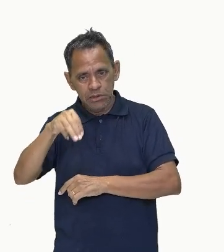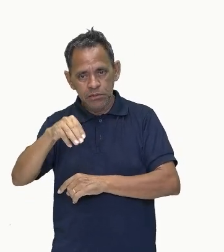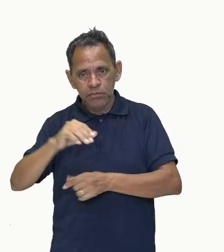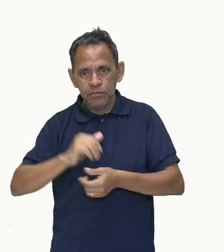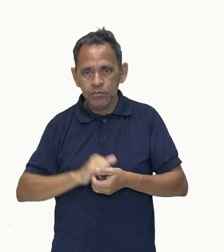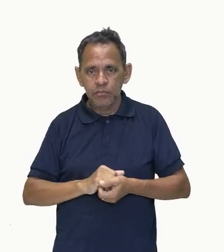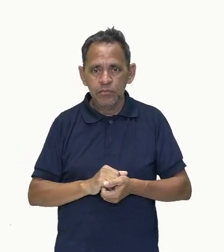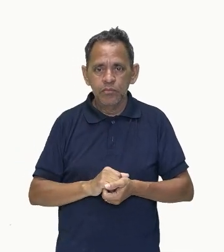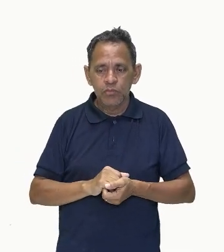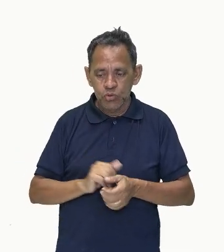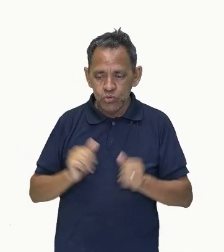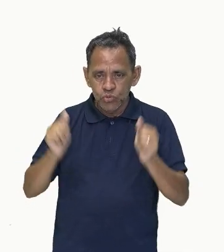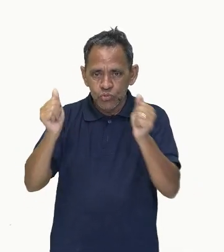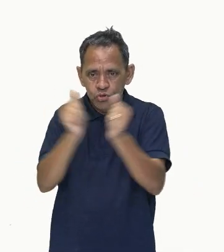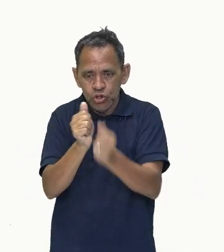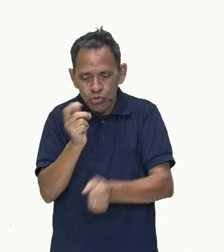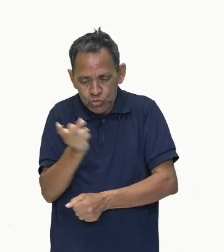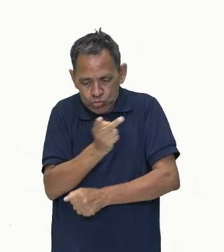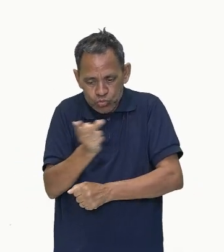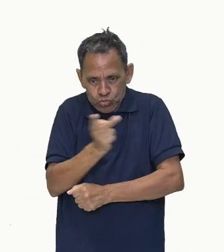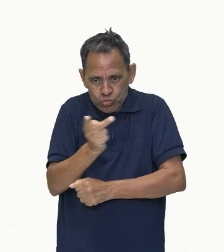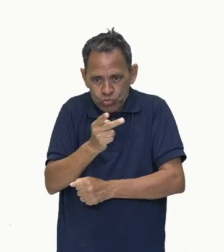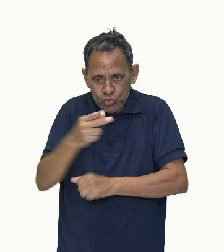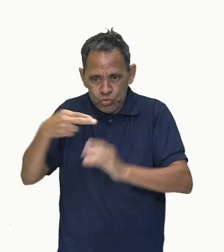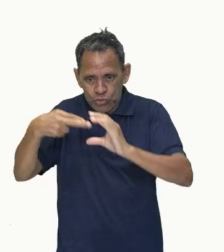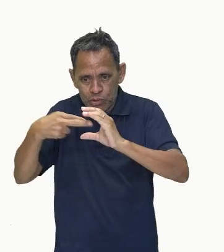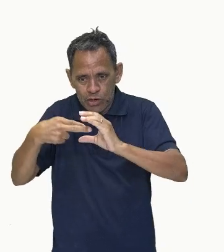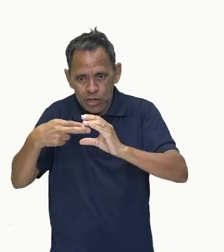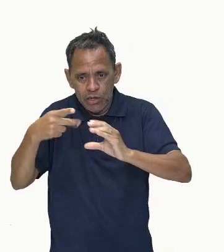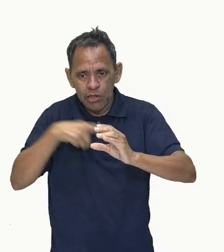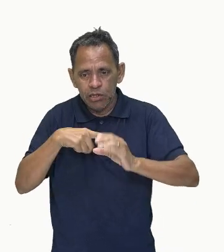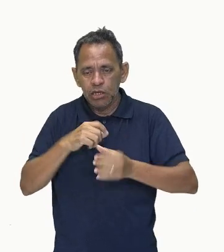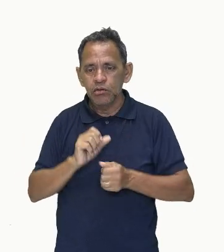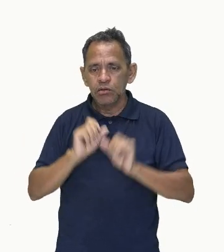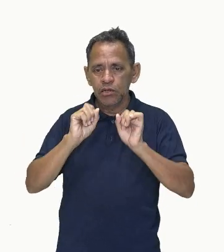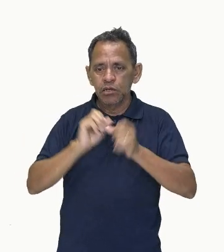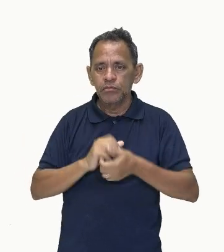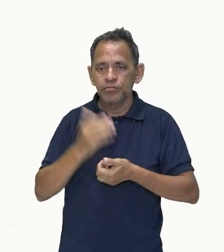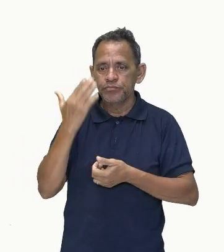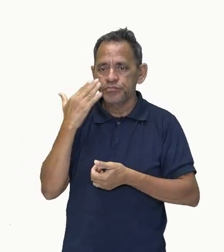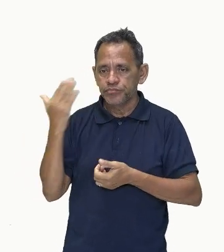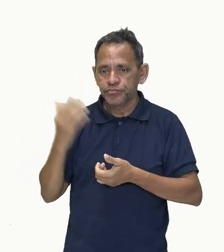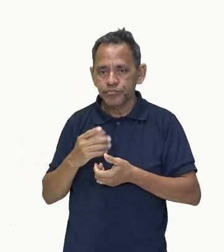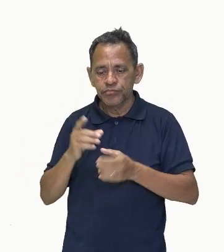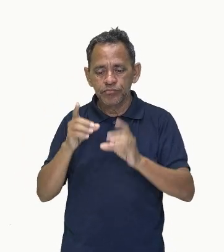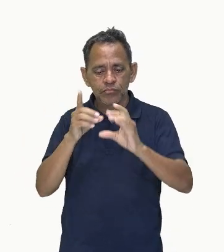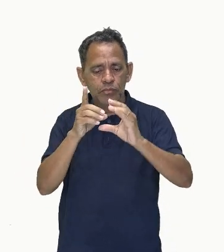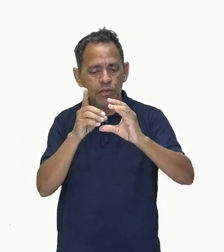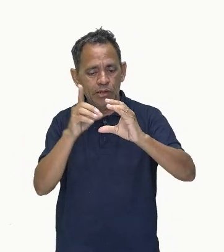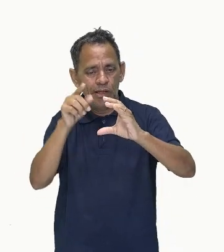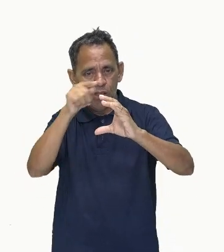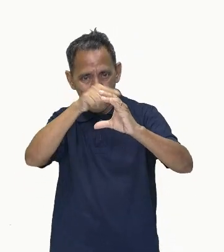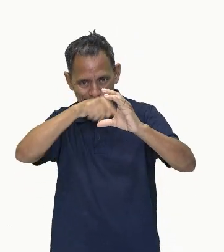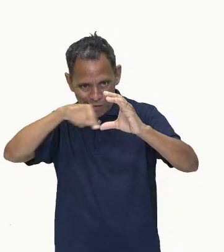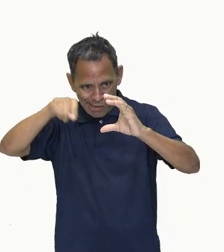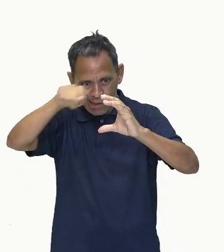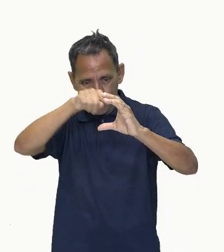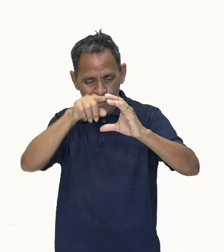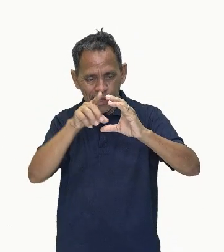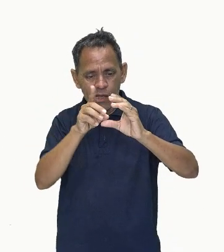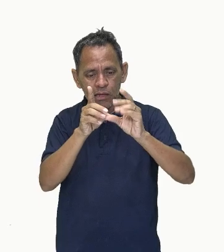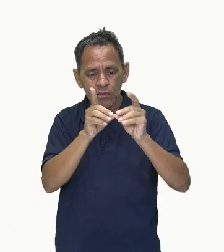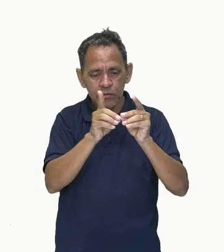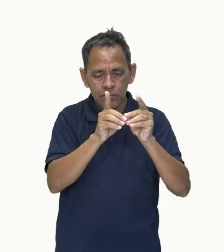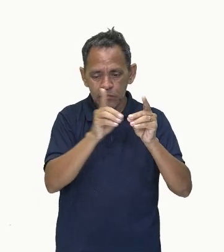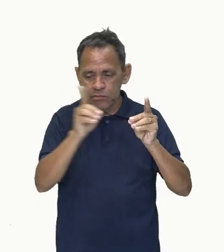Então, juntando esses dois raios, eu tenho a figura de quem? Do diâmetro, tá? Eu tenho o